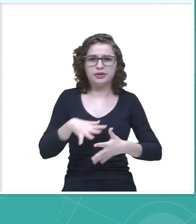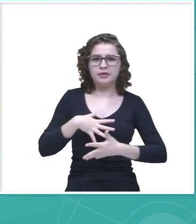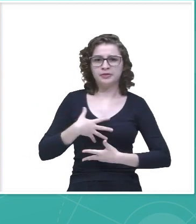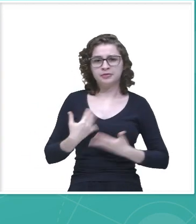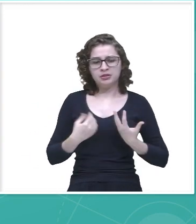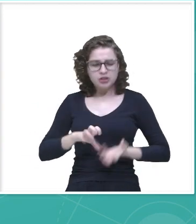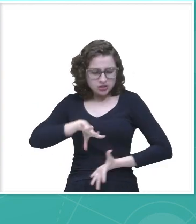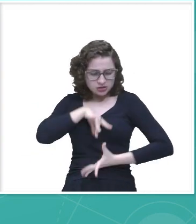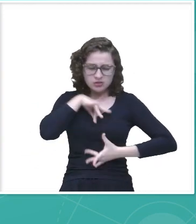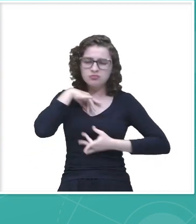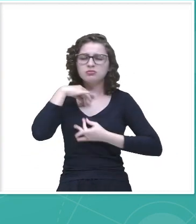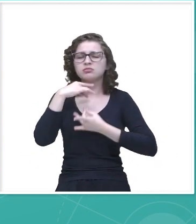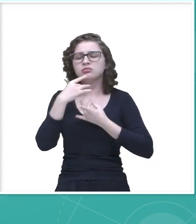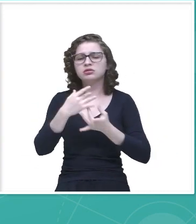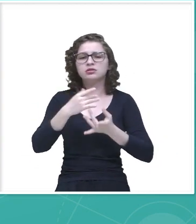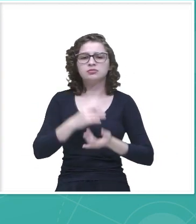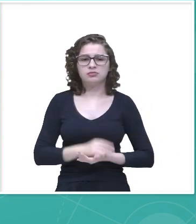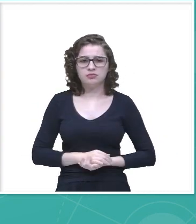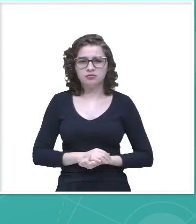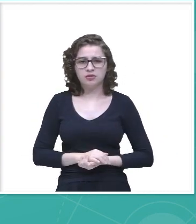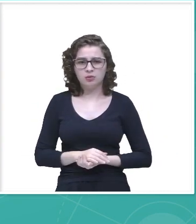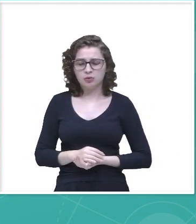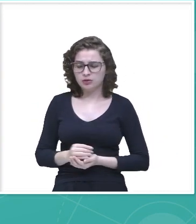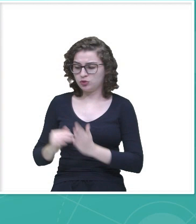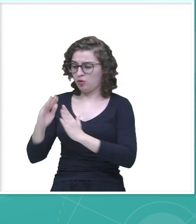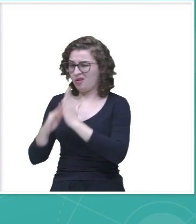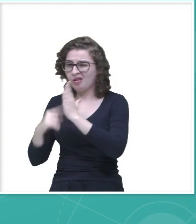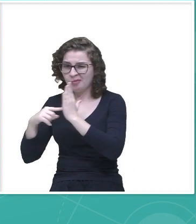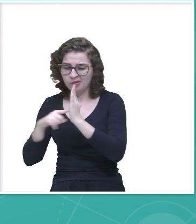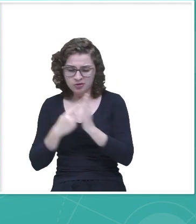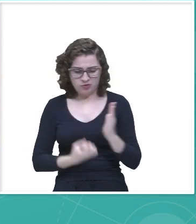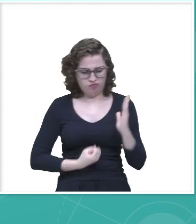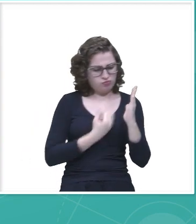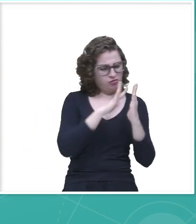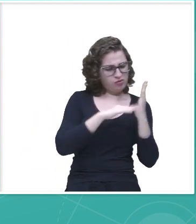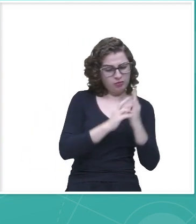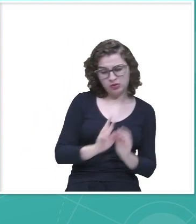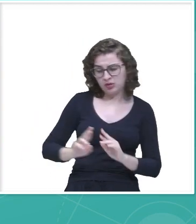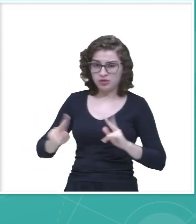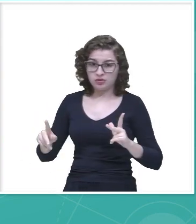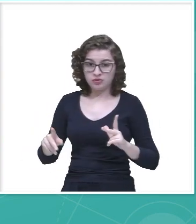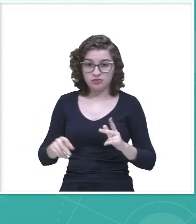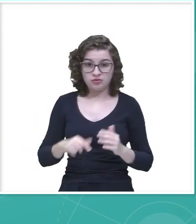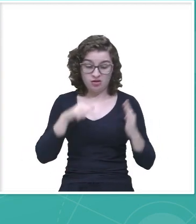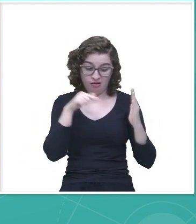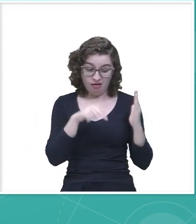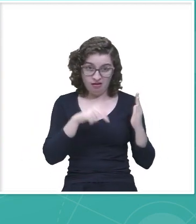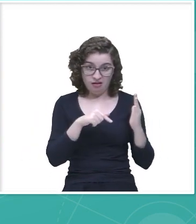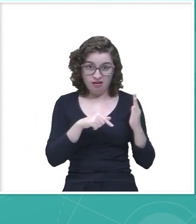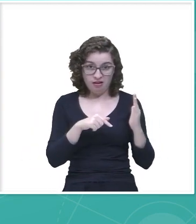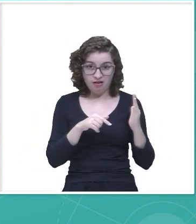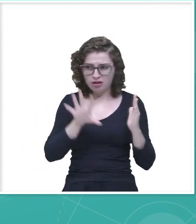diferenciar o expressionismo do impressionismo, pois, em lugar de reproduzir uma impressão do mundo que os